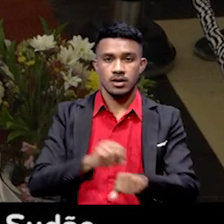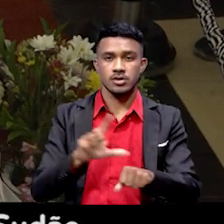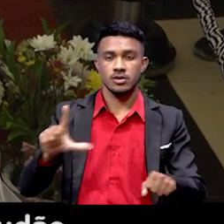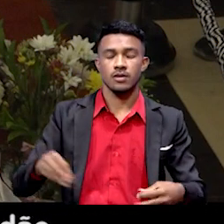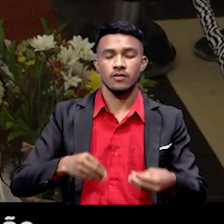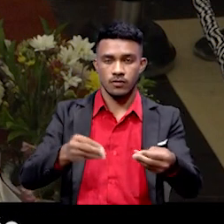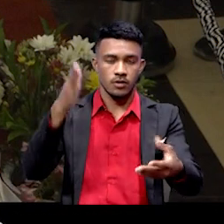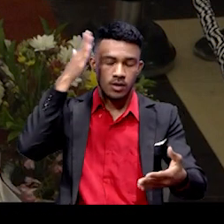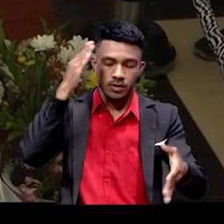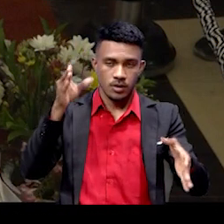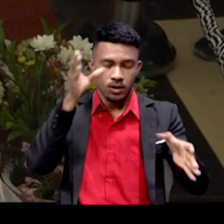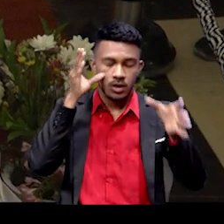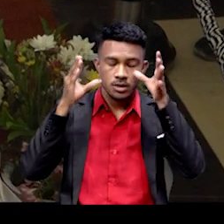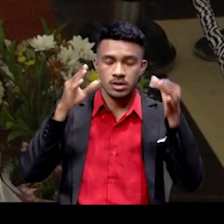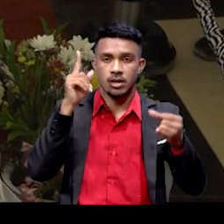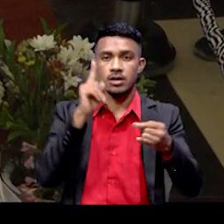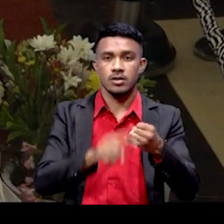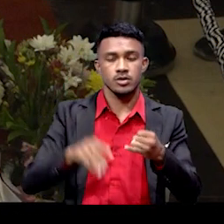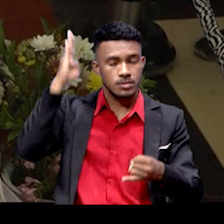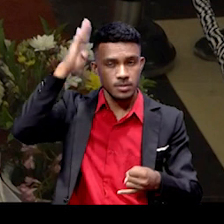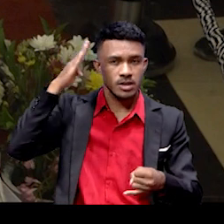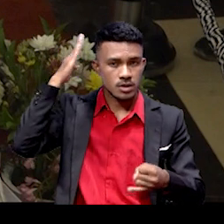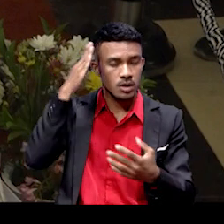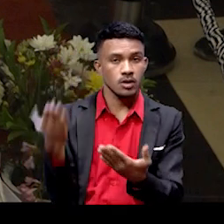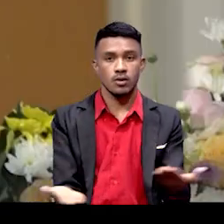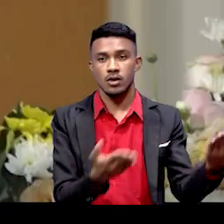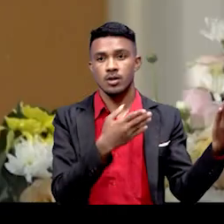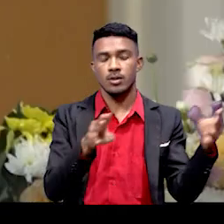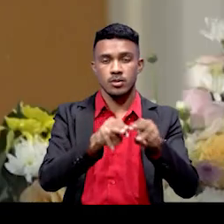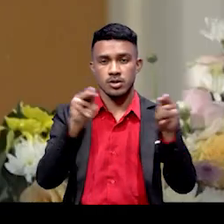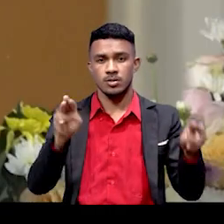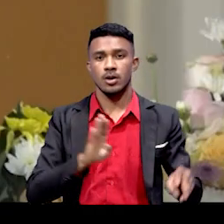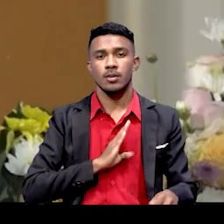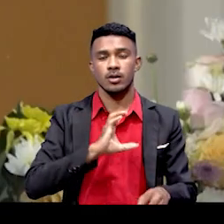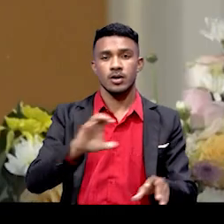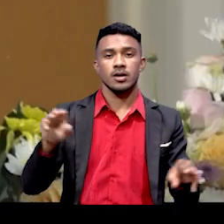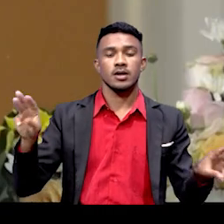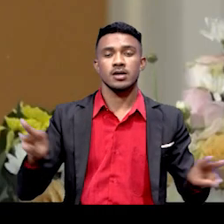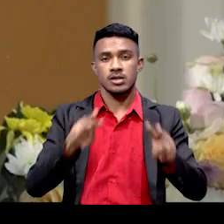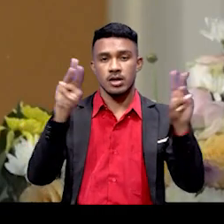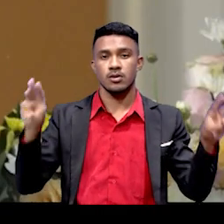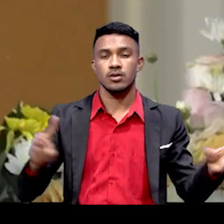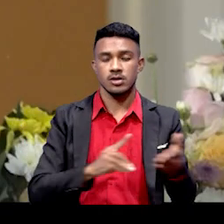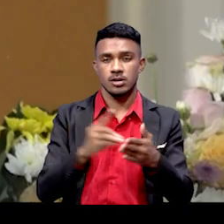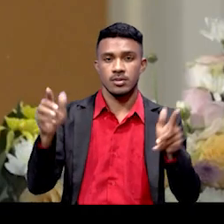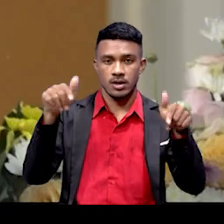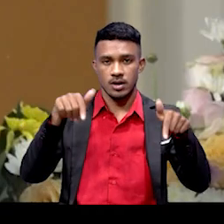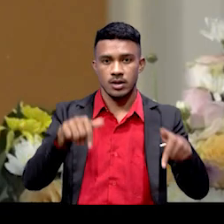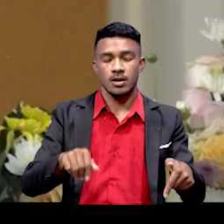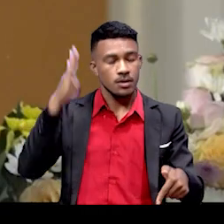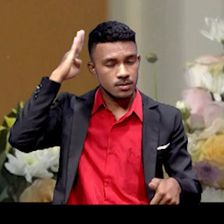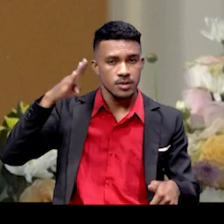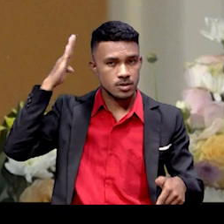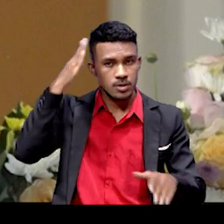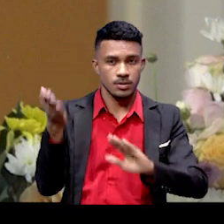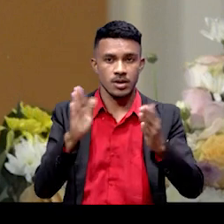homenagem. Mate isina mo bispo Dom Basílio do Nascimento se lori ba diocese Baucau ia segunda semana ne. Bispo diocese Baucau Dom Basílio do Nascimento